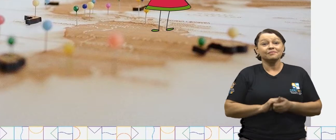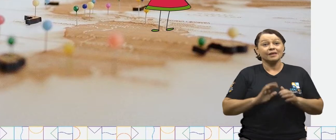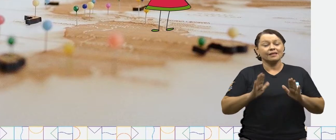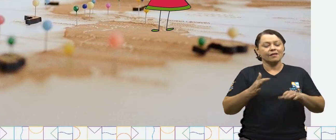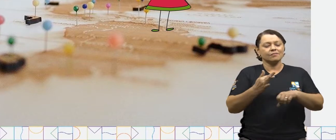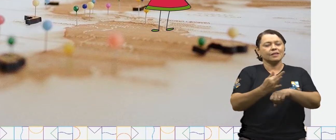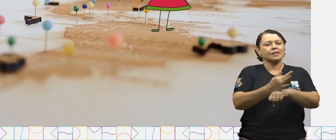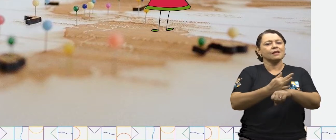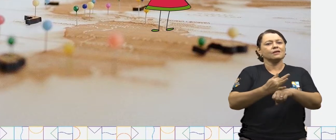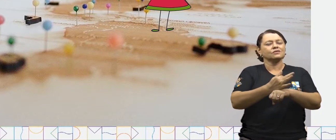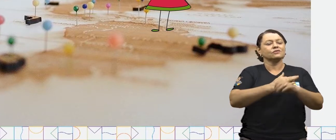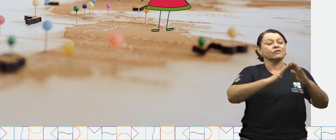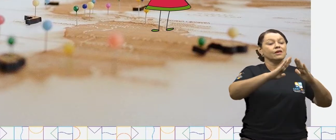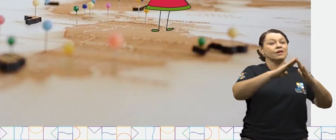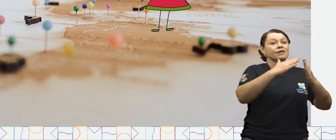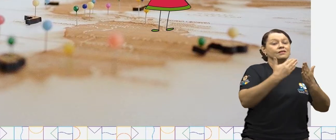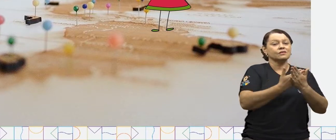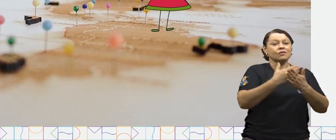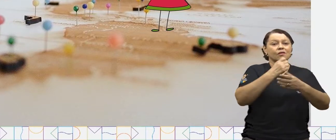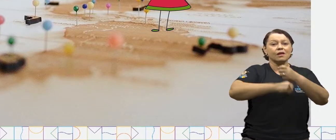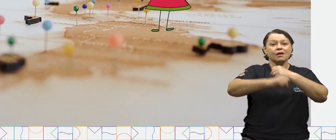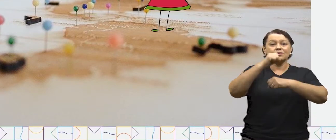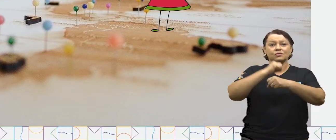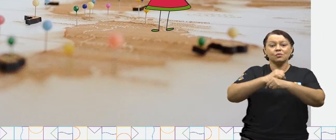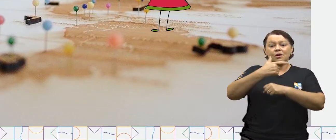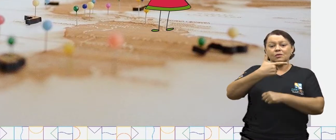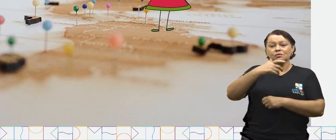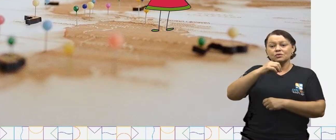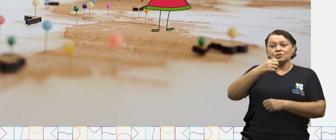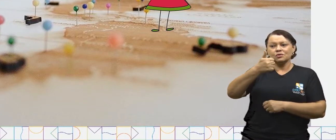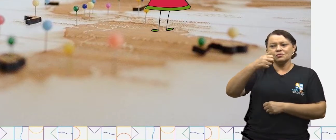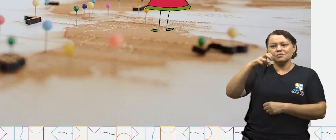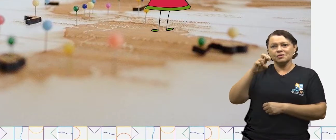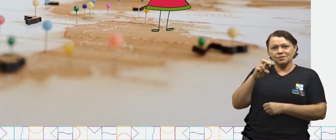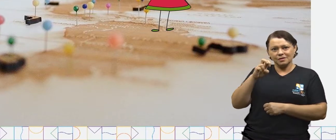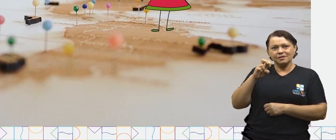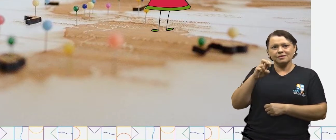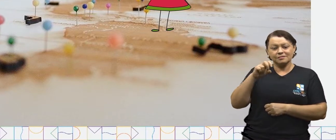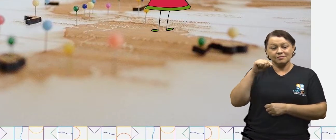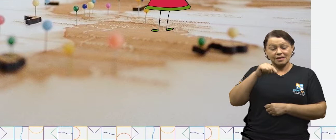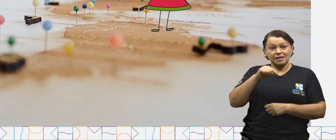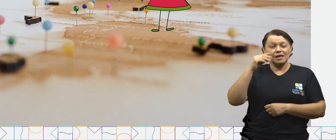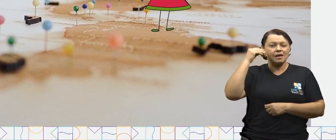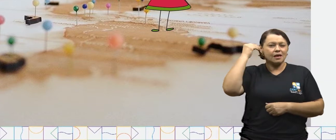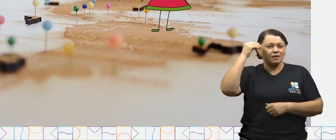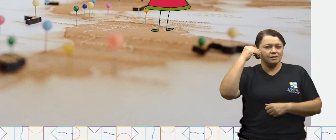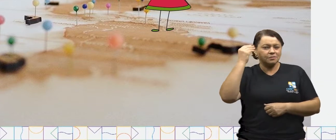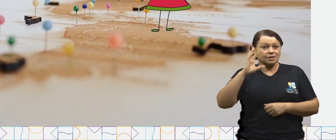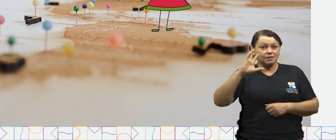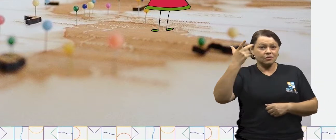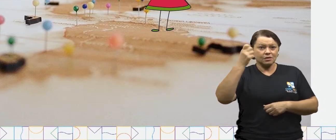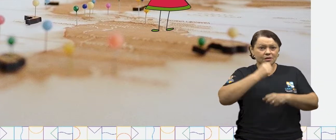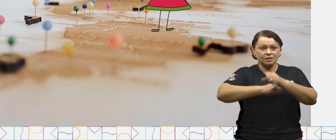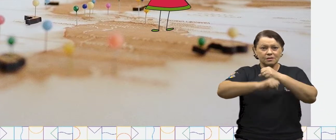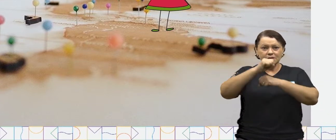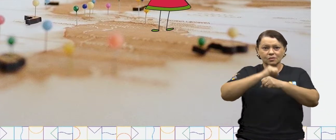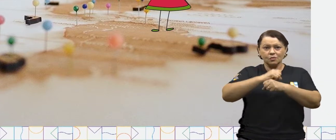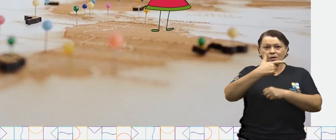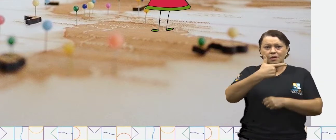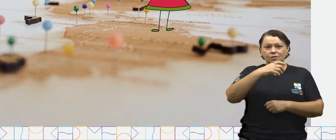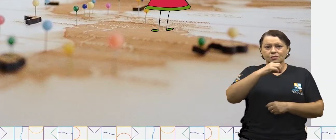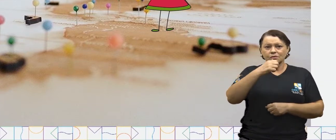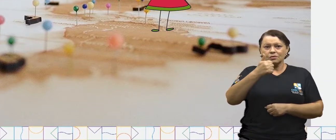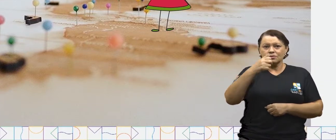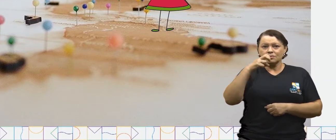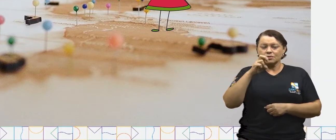Prontinho! Nas férias escolares de 2015. Bom, se essa experiência aconteceu em 2015, a